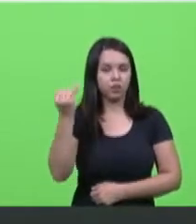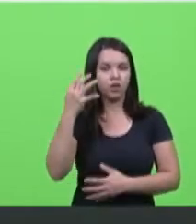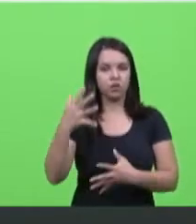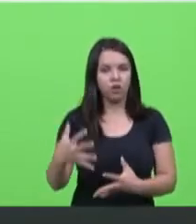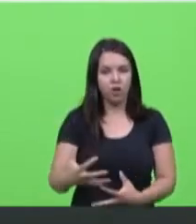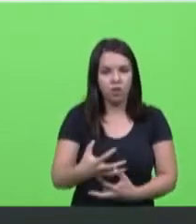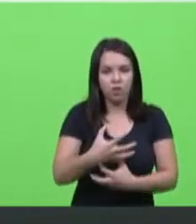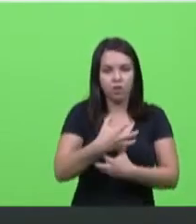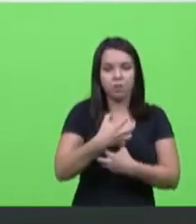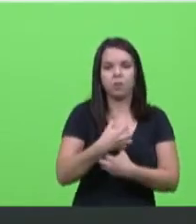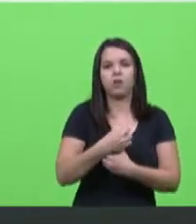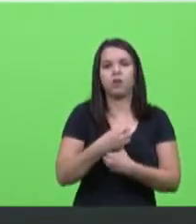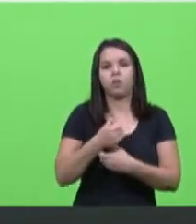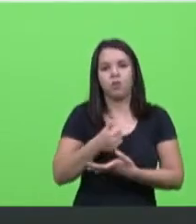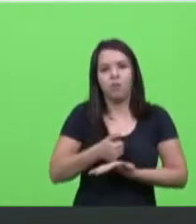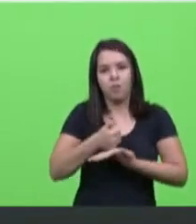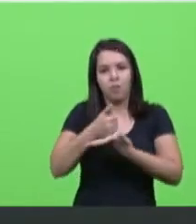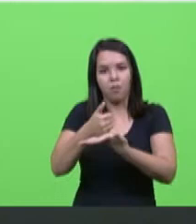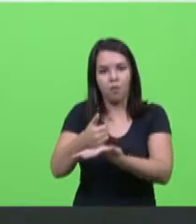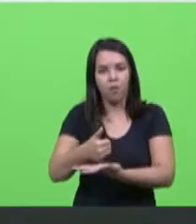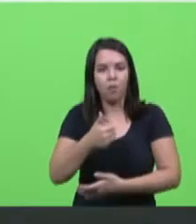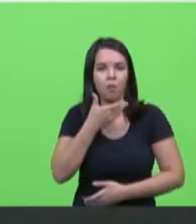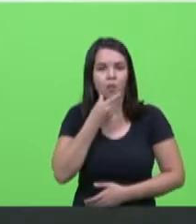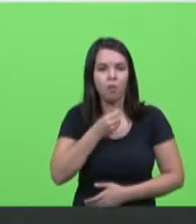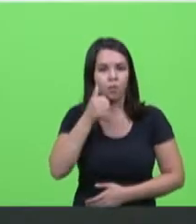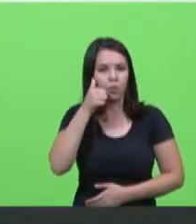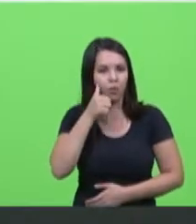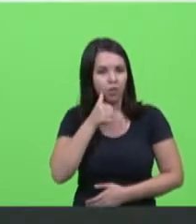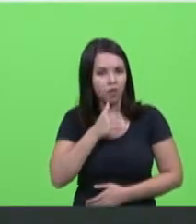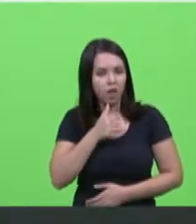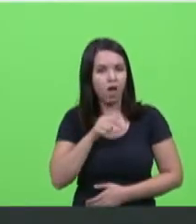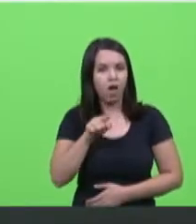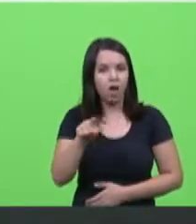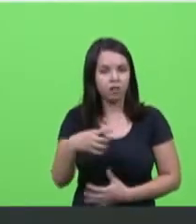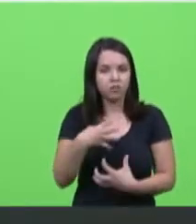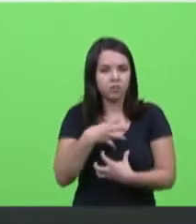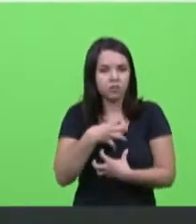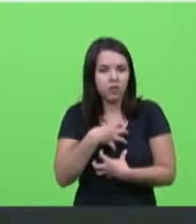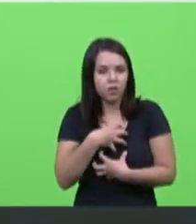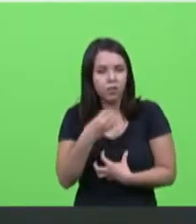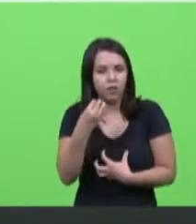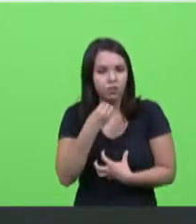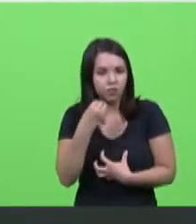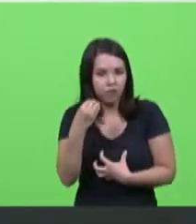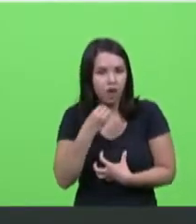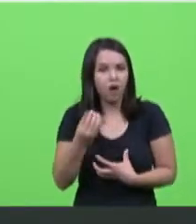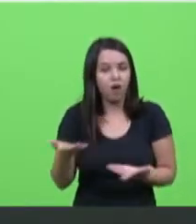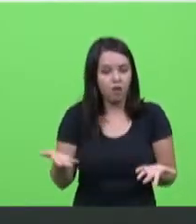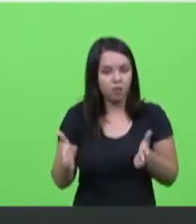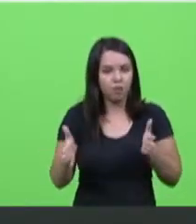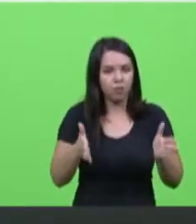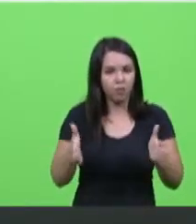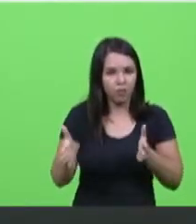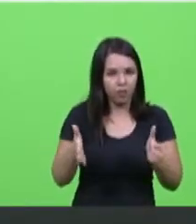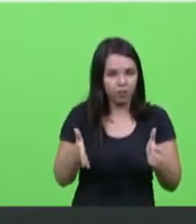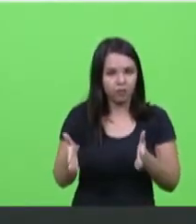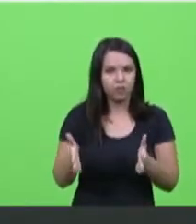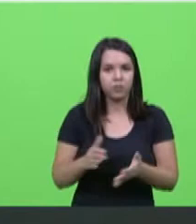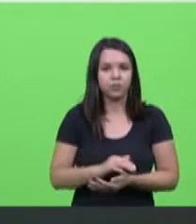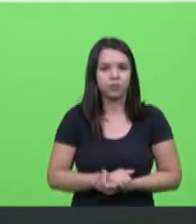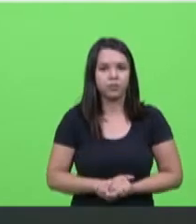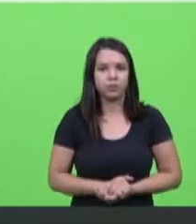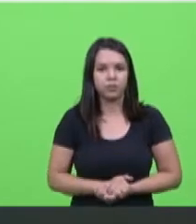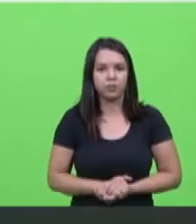apoio a homens e mulheres que numa eventualidade se sentem mais fragilizados nesse momento. Por isso que eu voto